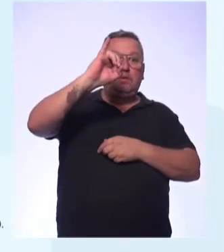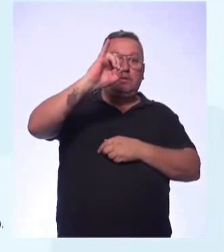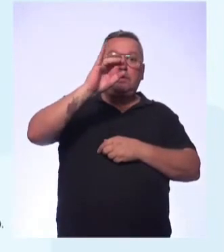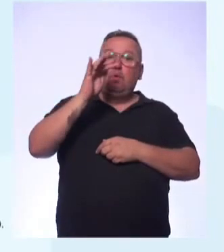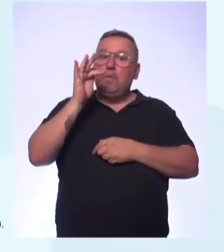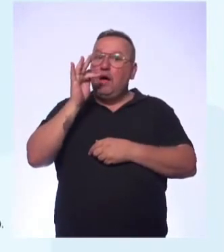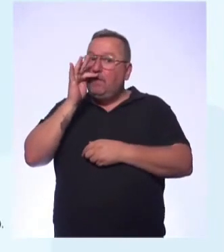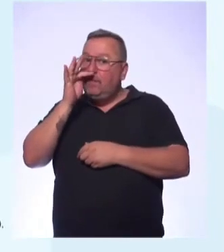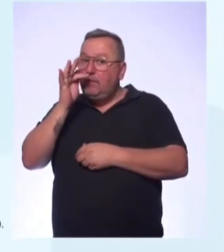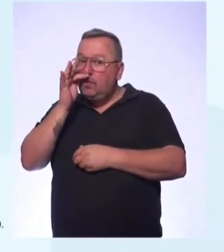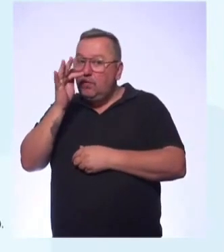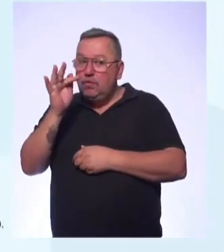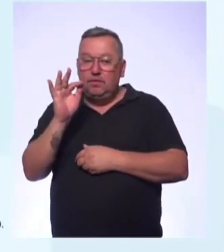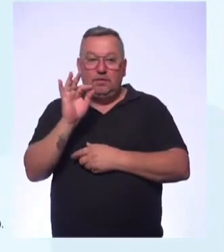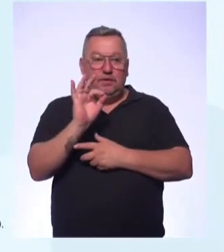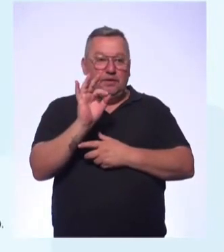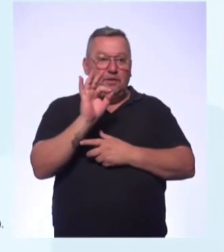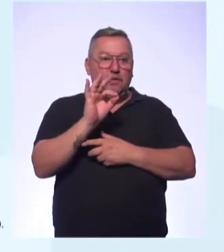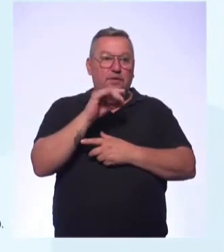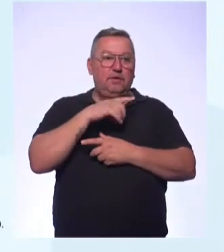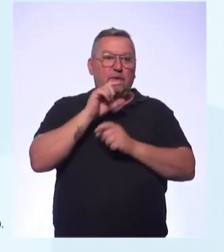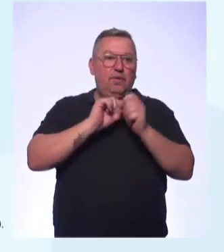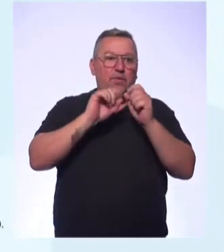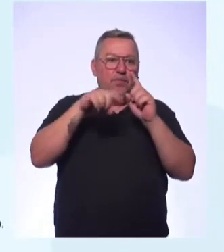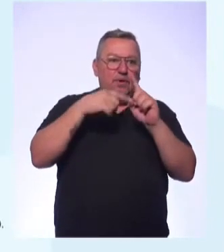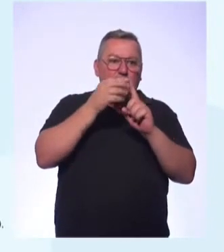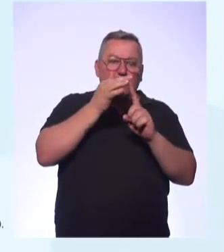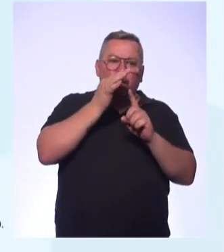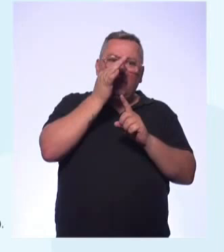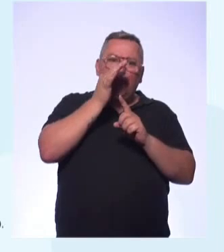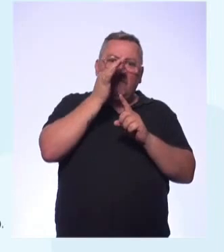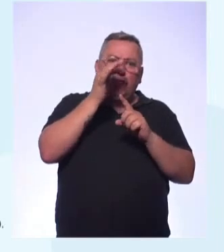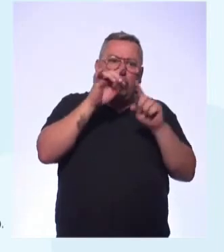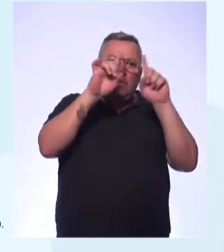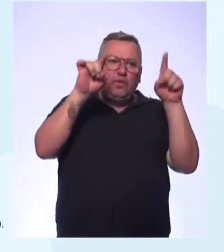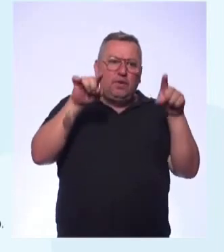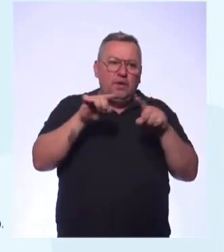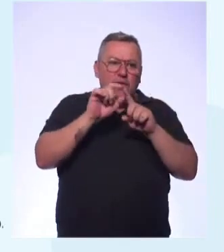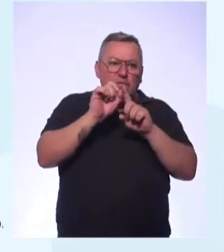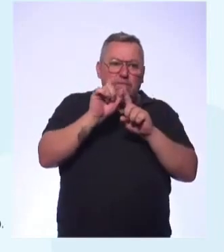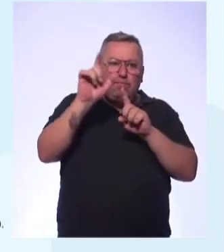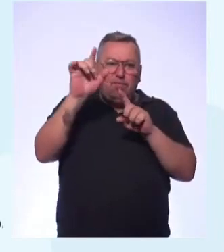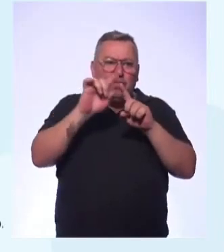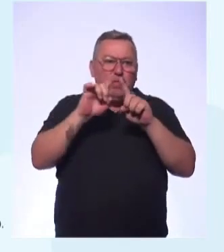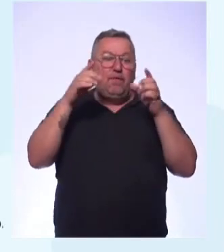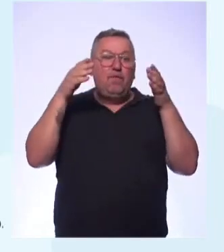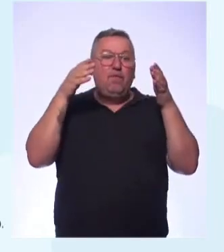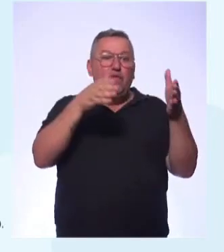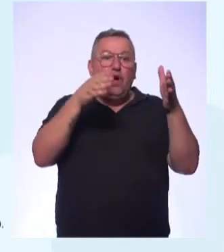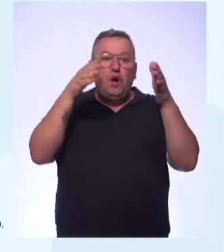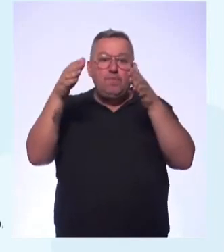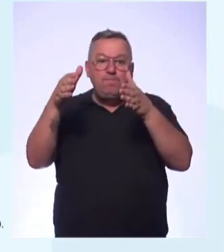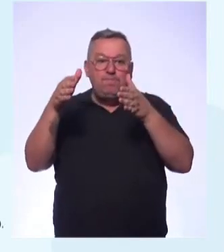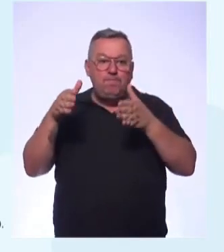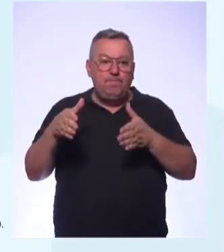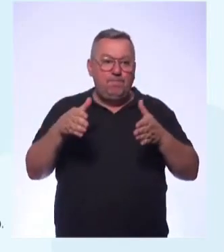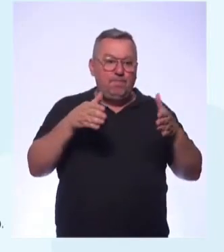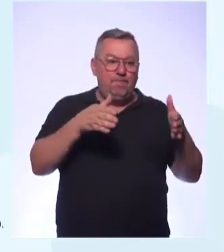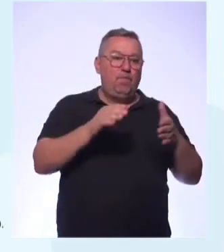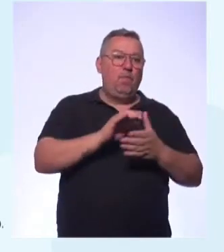flor, certo? Aí, no meio, temos ali mais uma flor com uma janelinha, um foguete e tal, mas vamos focar nessas imagens